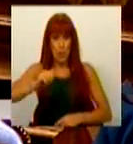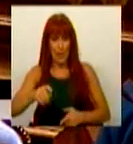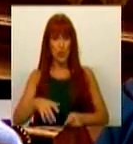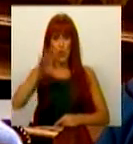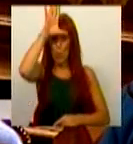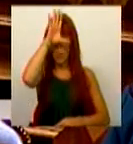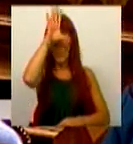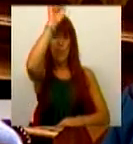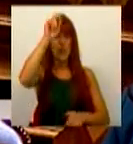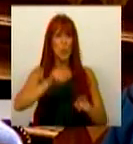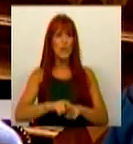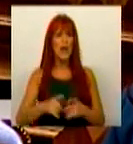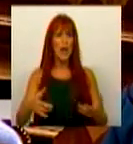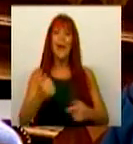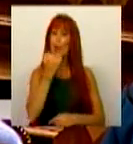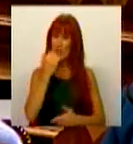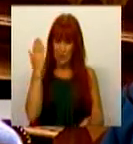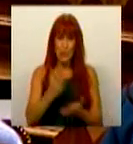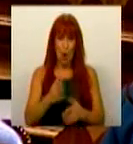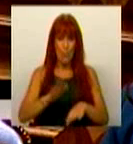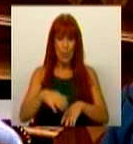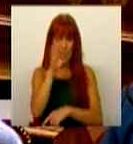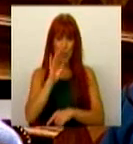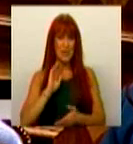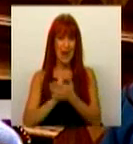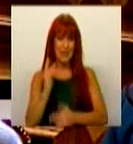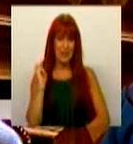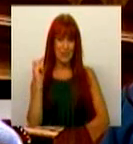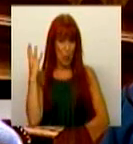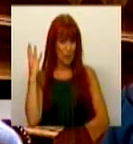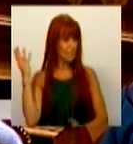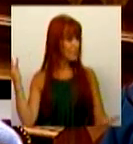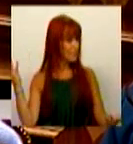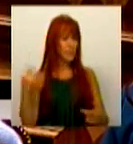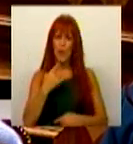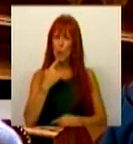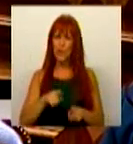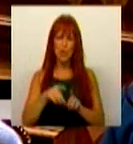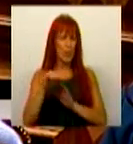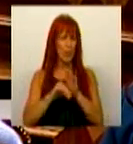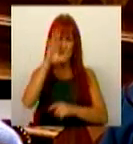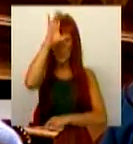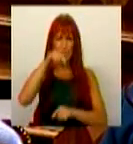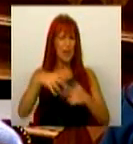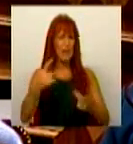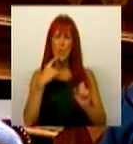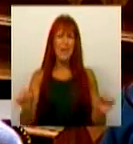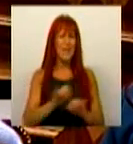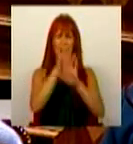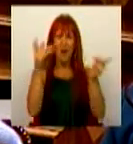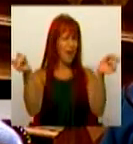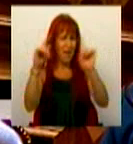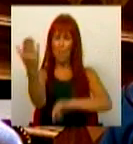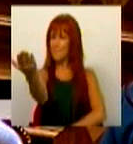e o Governo estão satisfeitos apenas com a concretização dos últimos 4 anos. Eu diria que o programa do Governo nisso é muito claro,